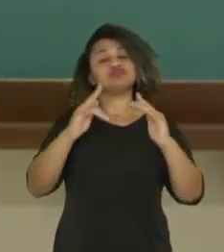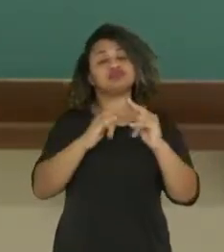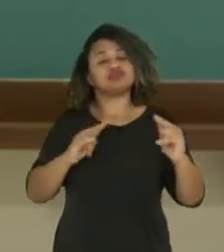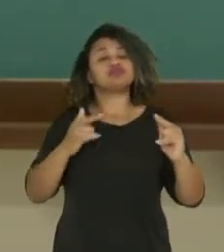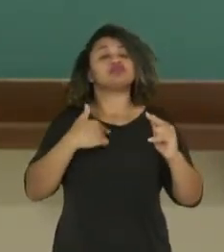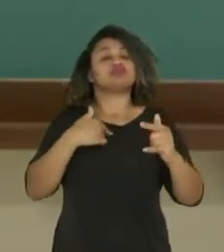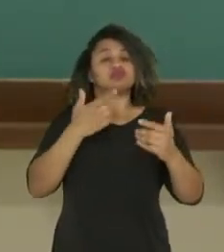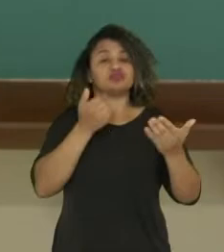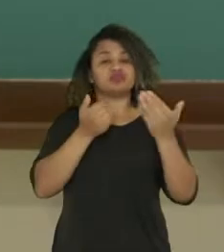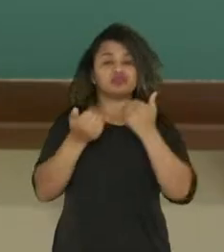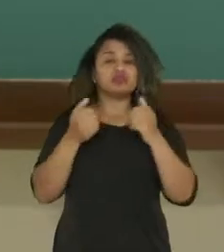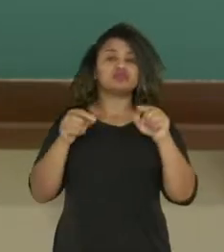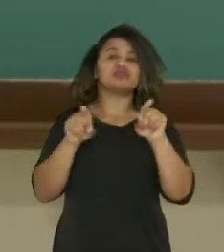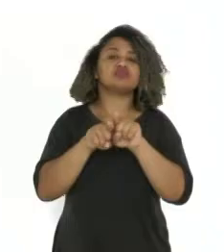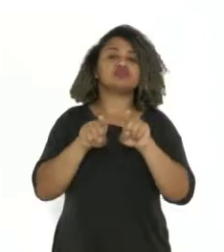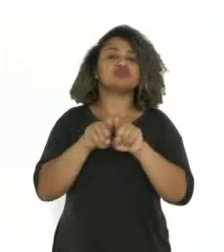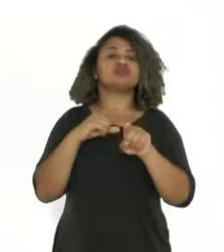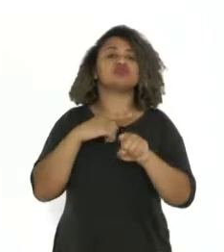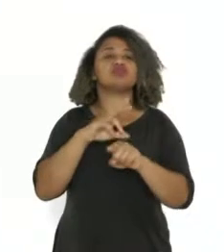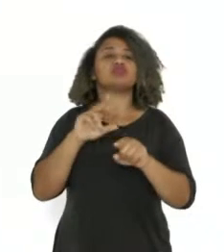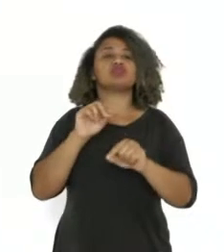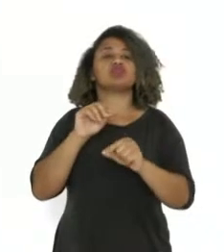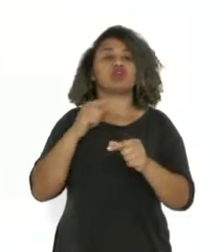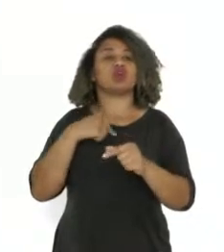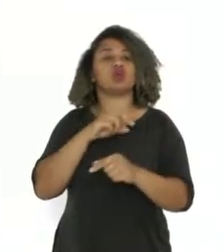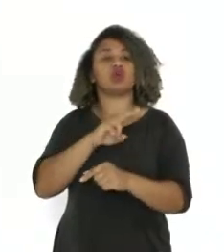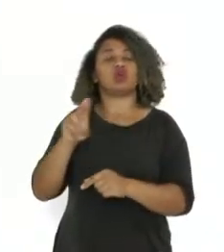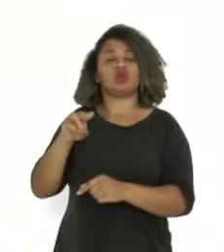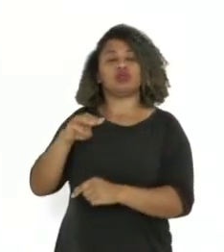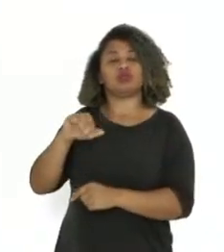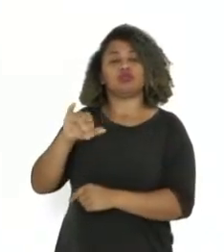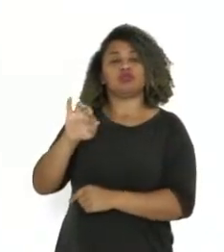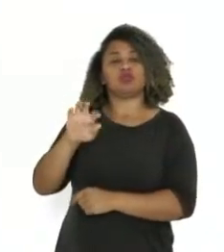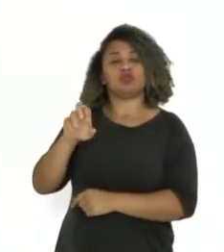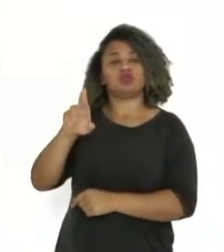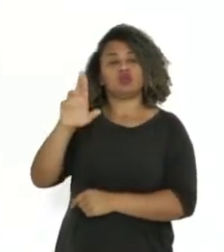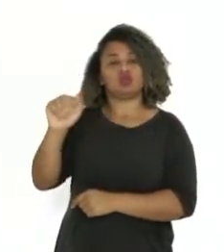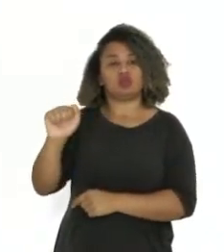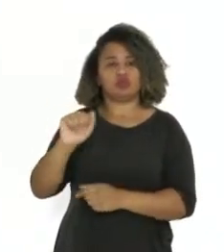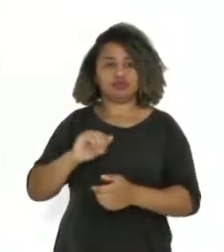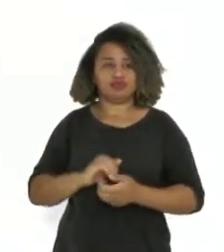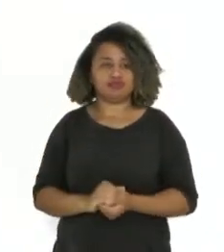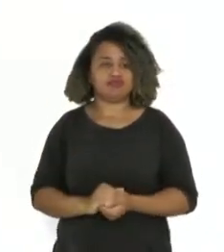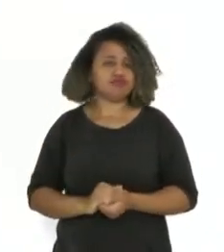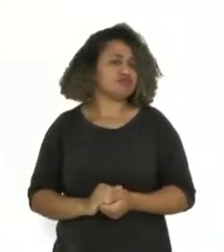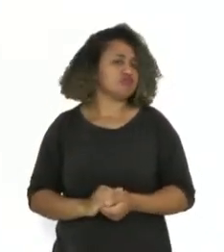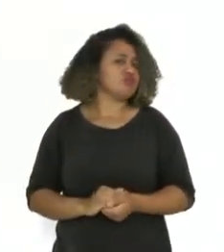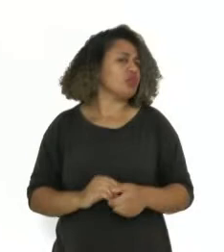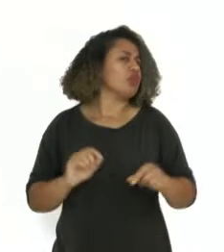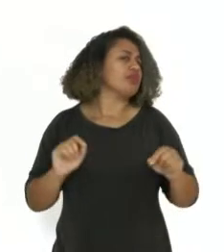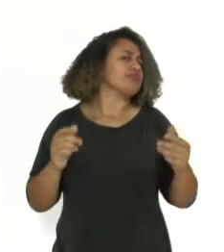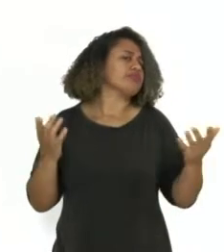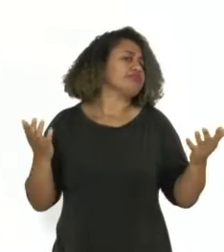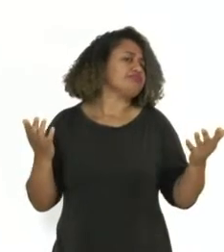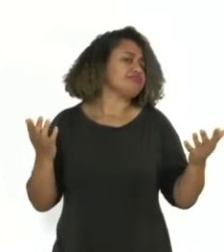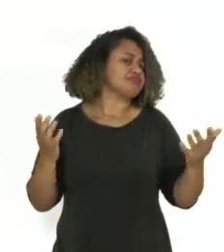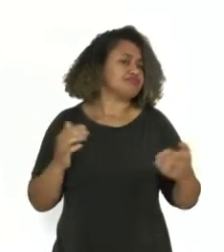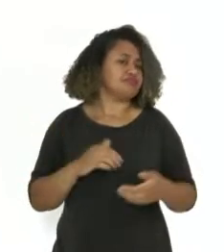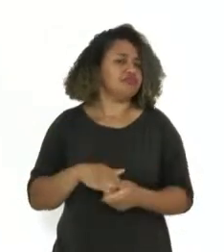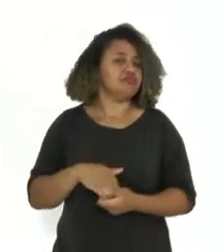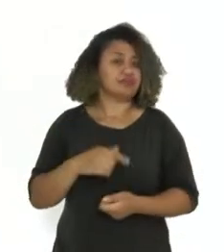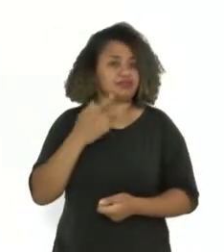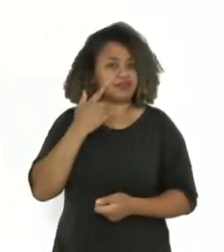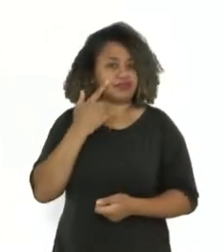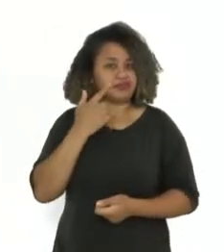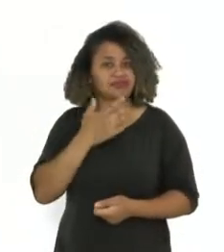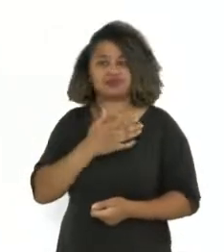também é chamada aí, ó, então, mistura. Vamos ver aqui, ó. Que feira é essa? Ó, La